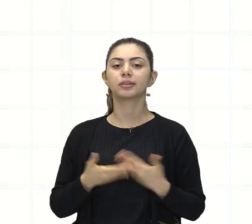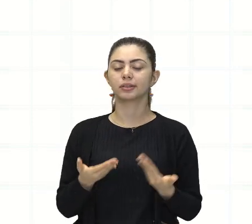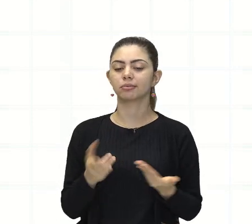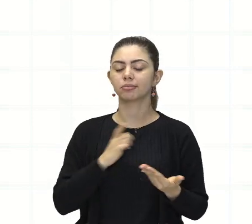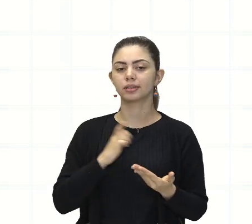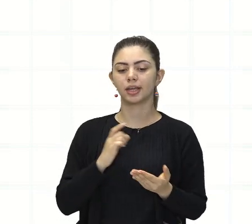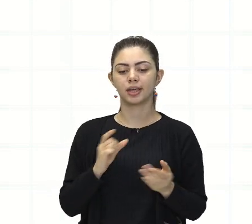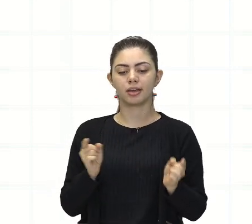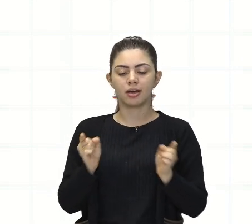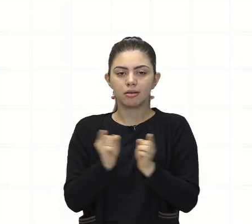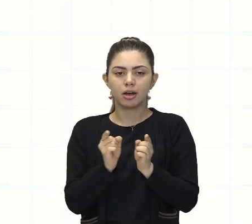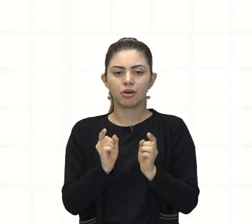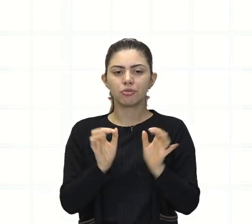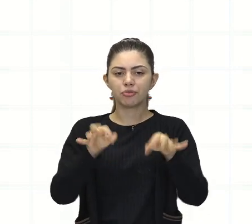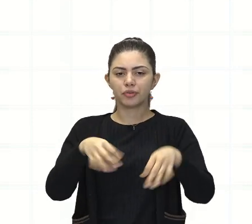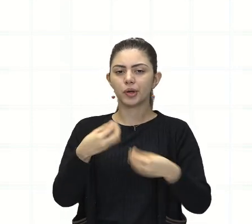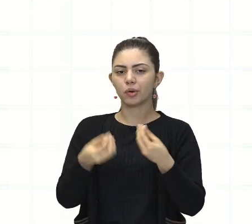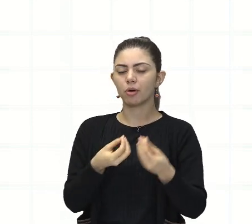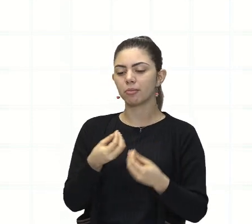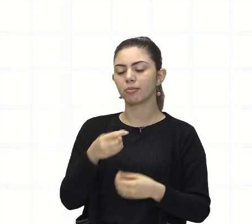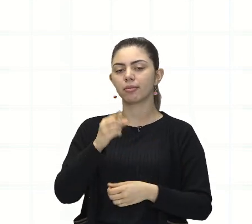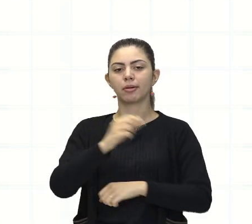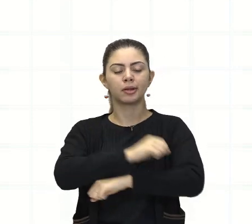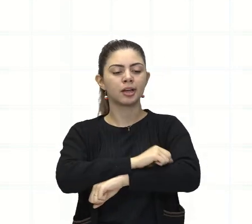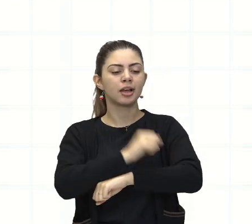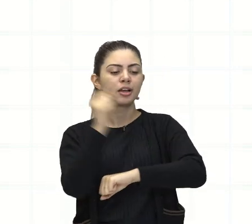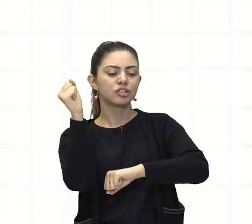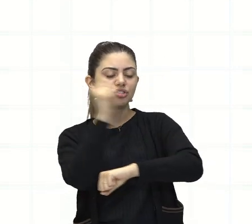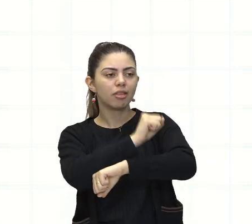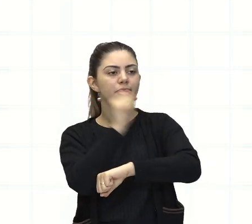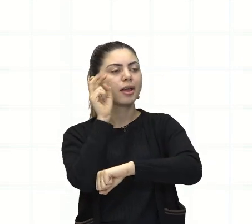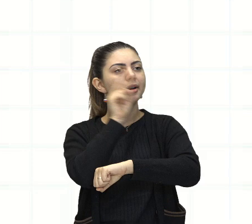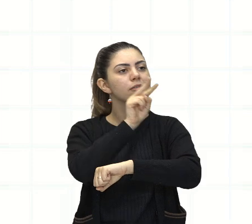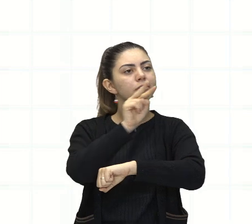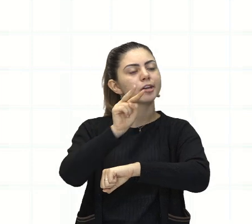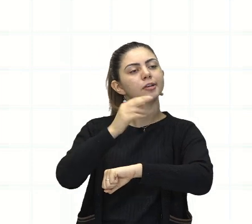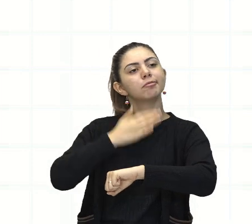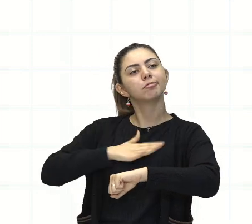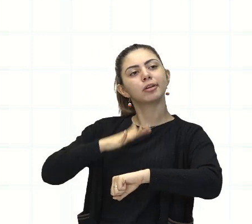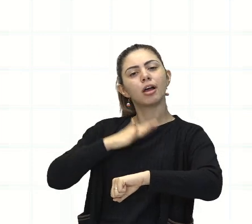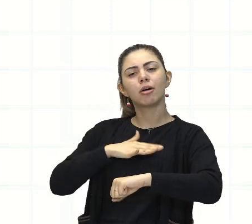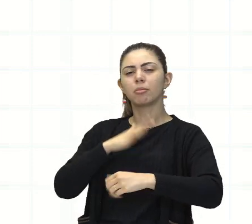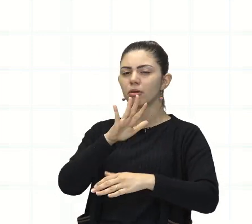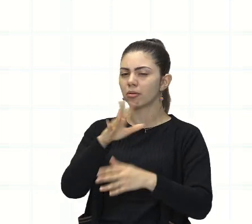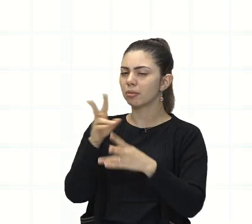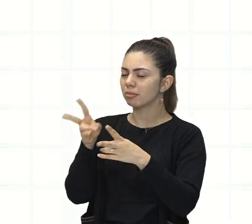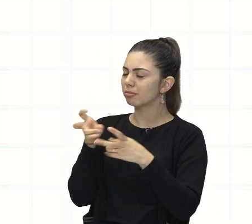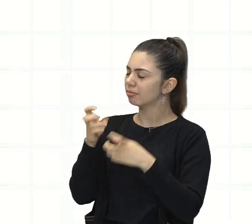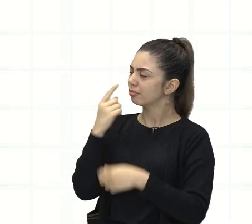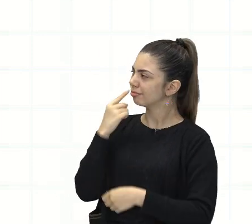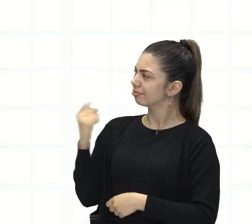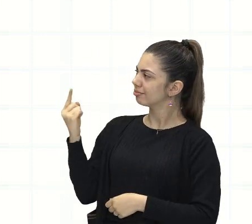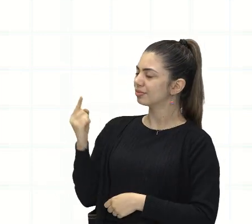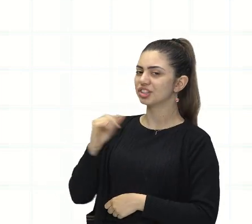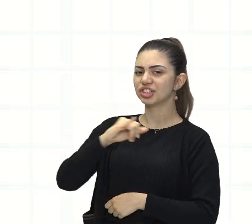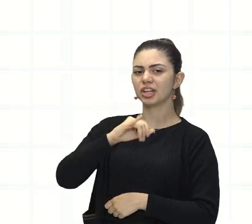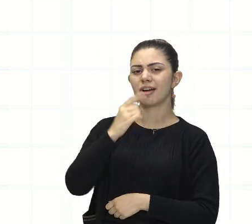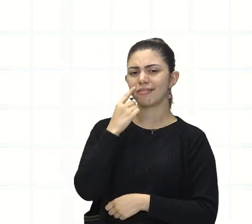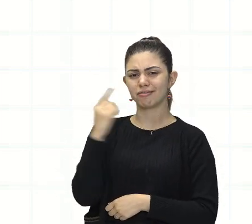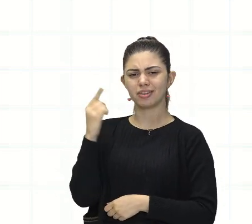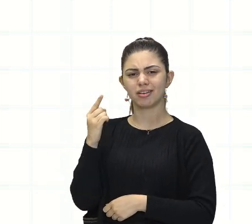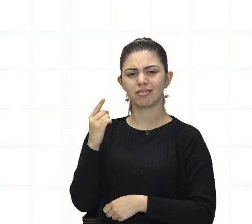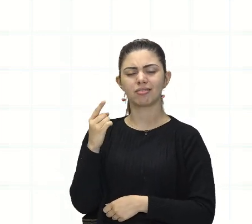termina devagar as janelas. Olha, quero chamar a atenção de vocês aqui para esse